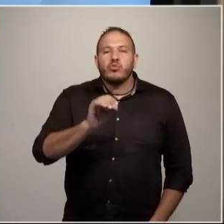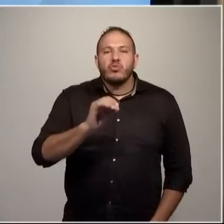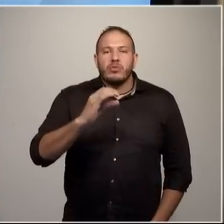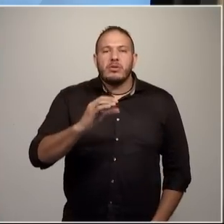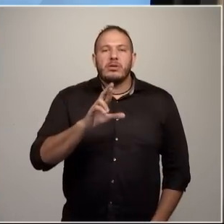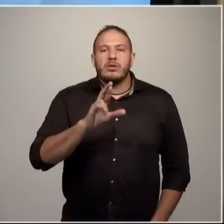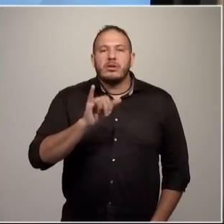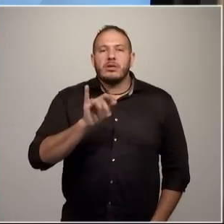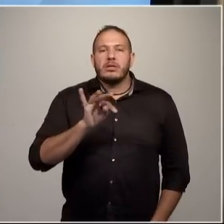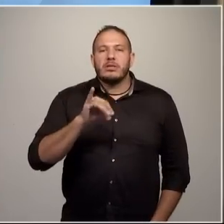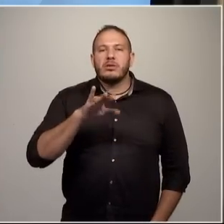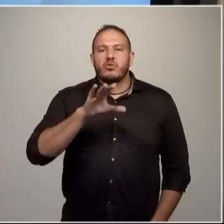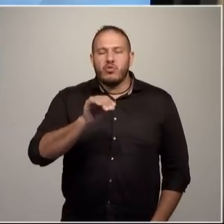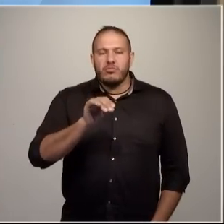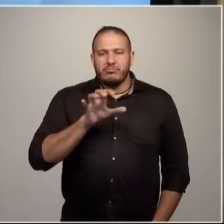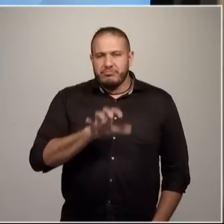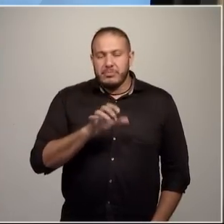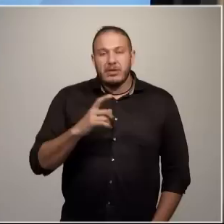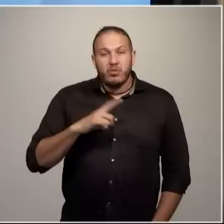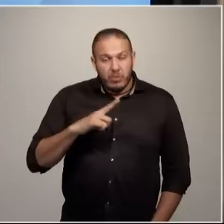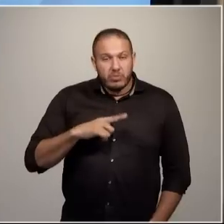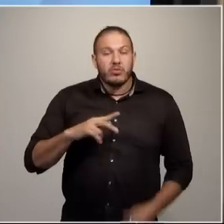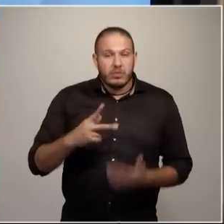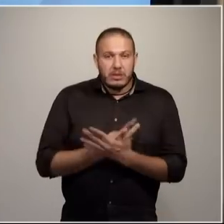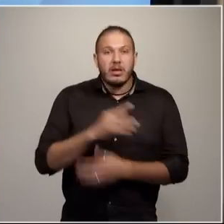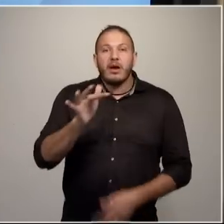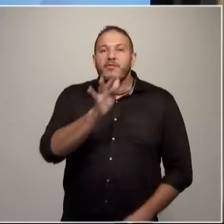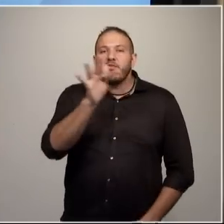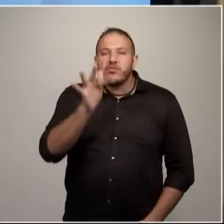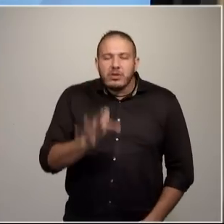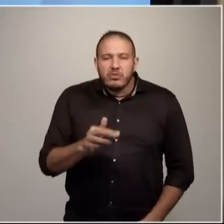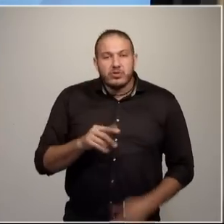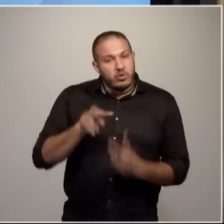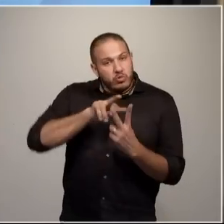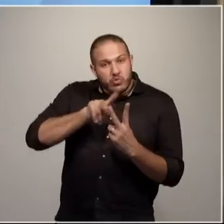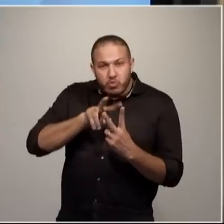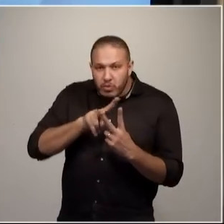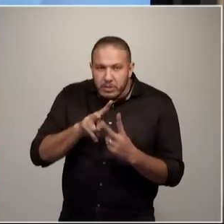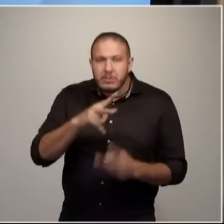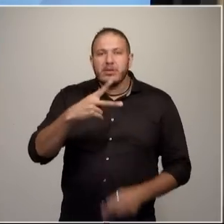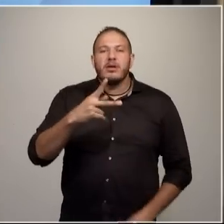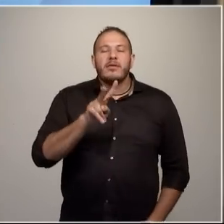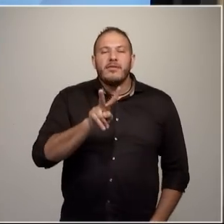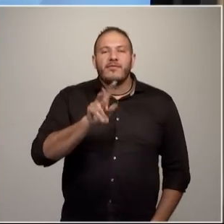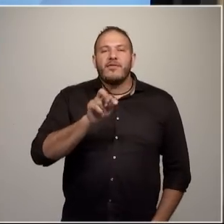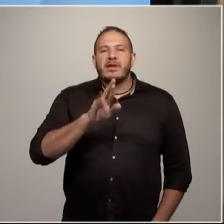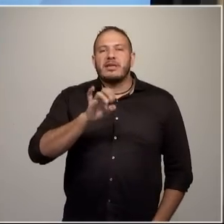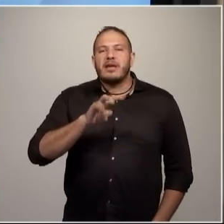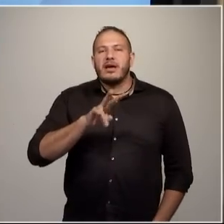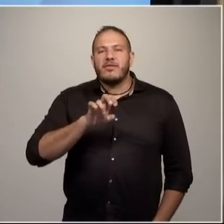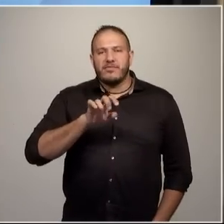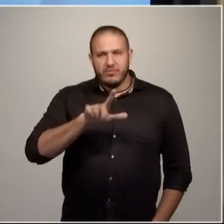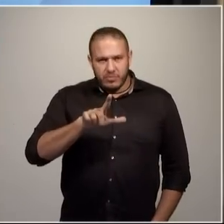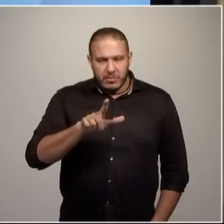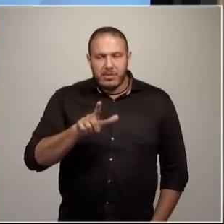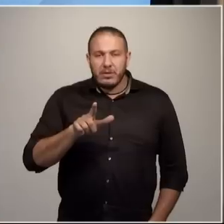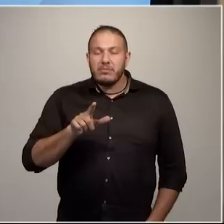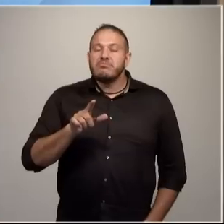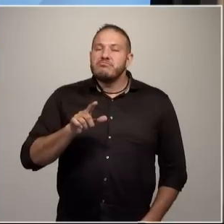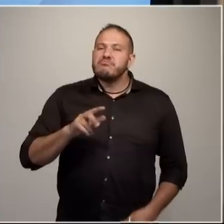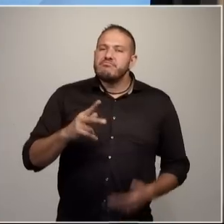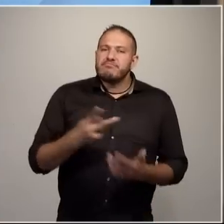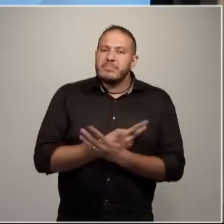Os pontos críticos de uma função de duas variáveis funcionam como os pontos críticos de função de uma variável, lá do cálculo 1. Eles